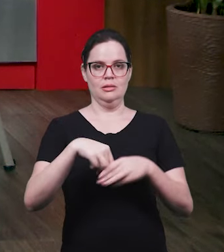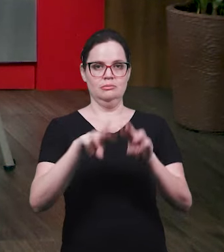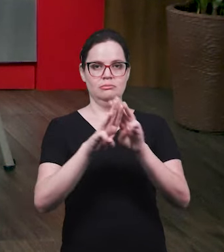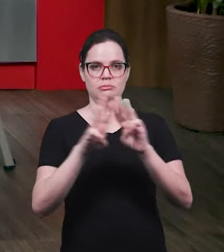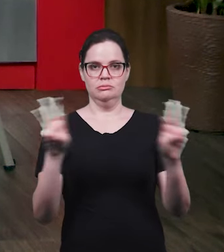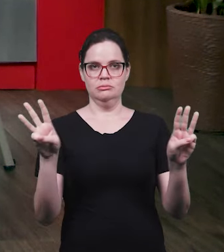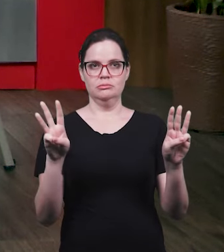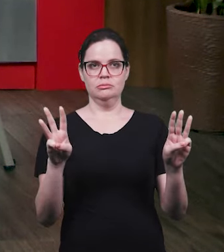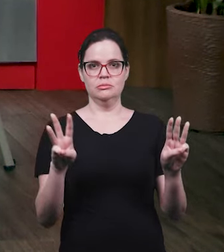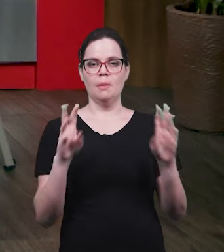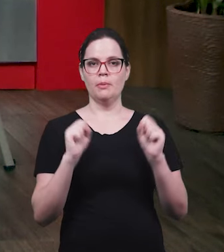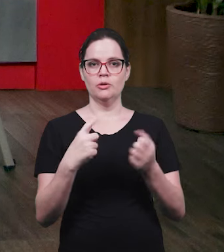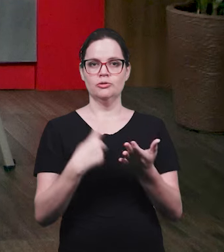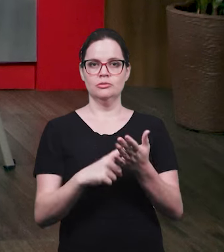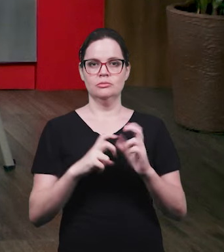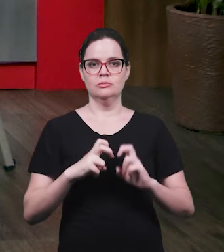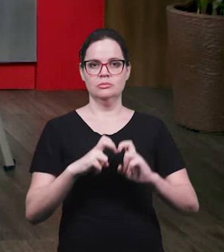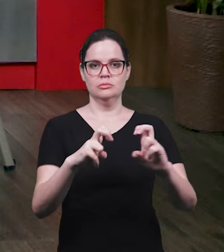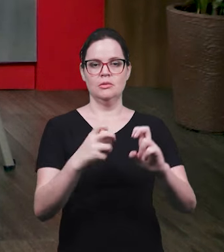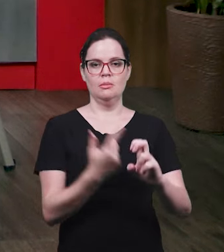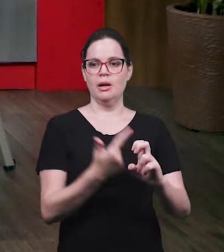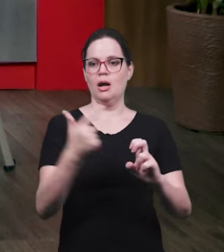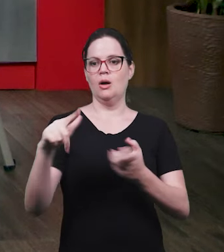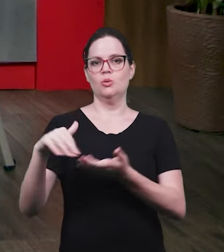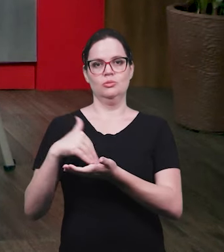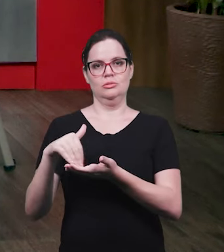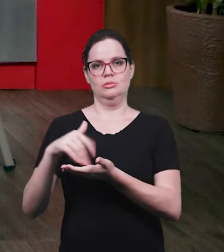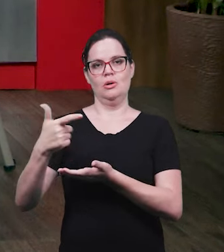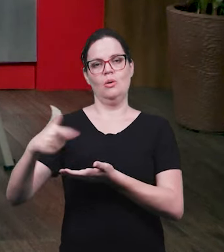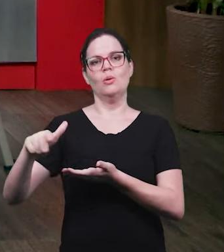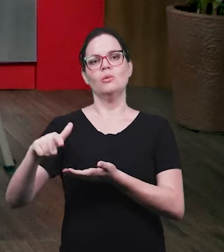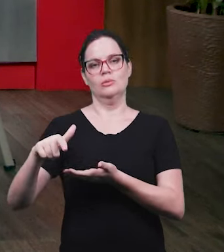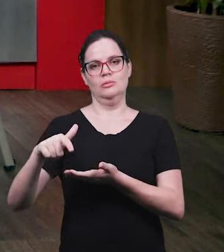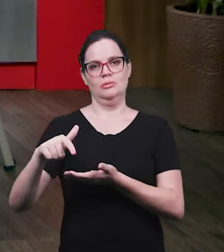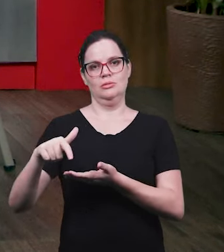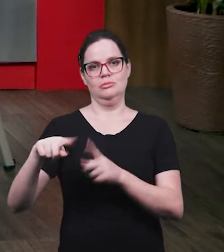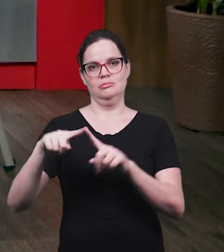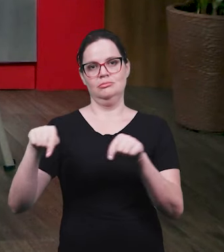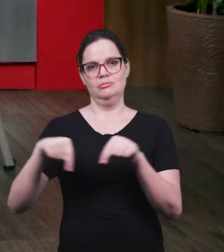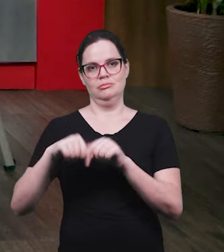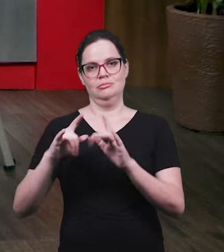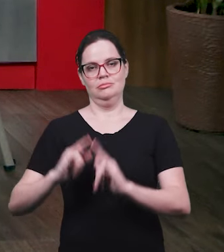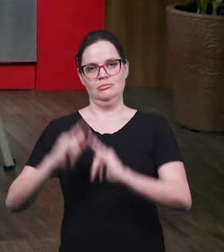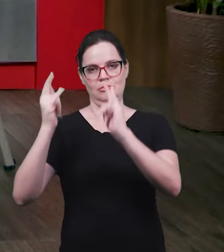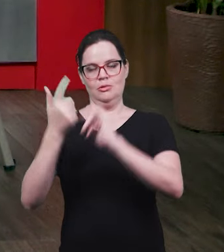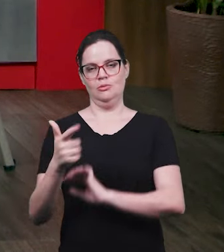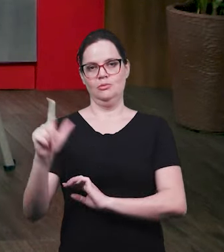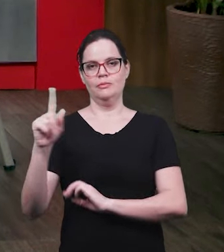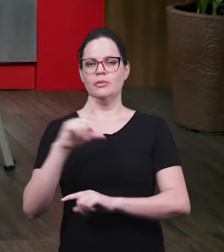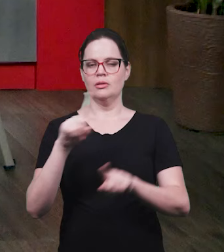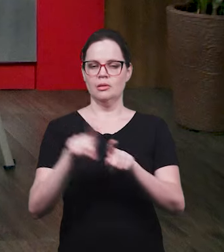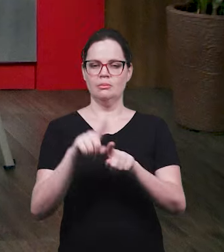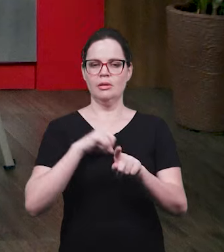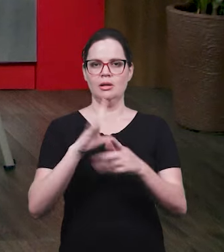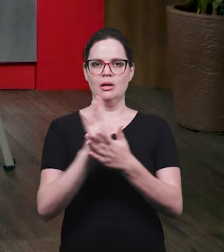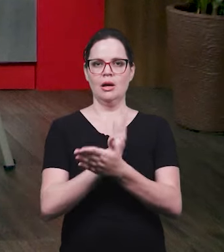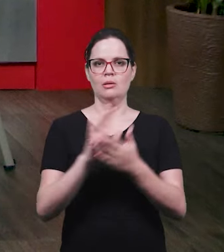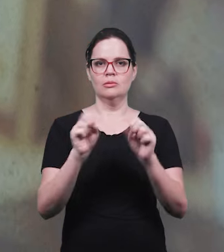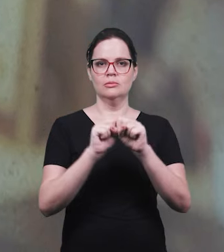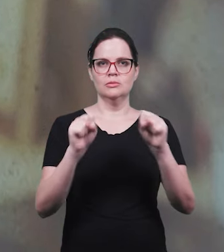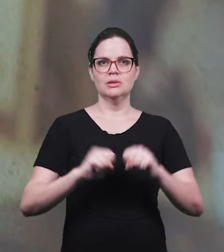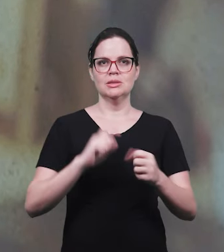você pode fazer audiências para outros escritórios. Você pode também, existem alguns programas nos quais